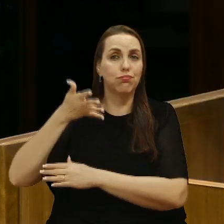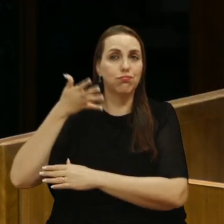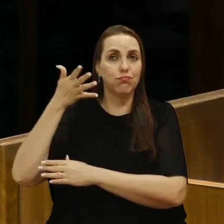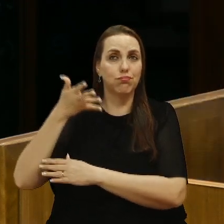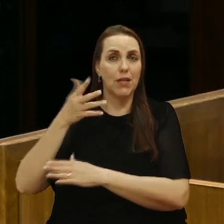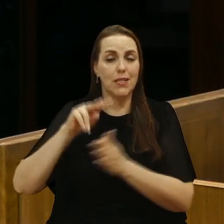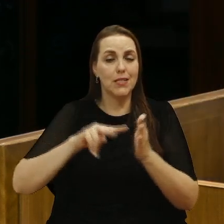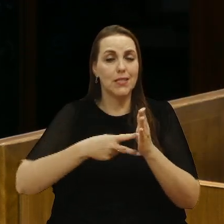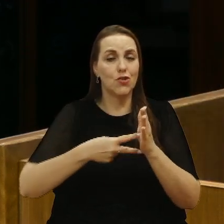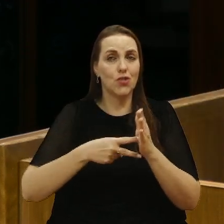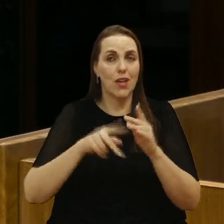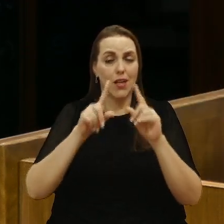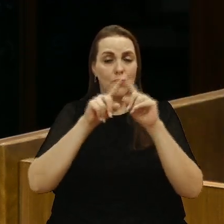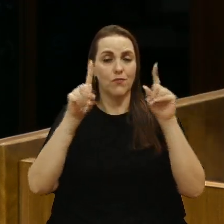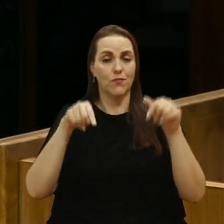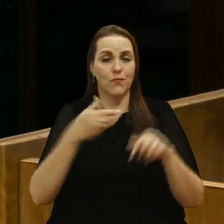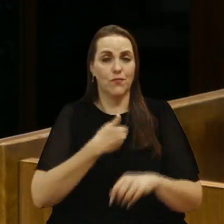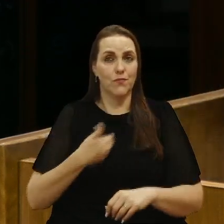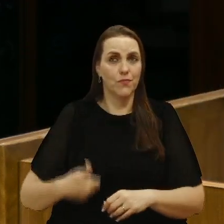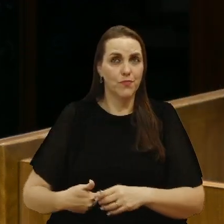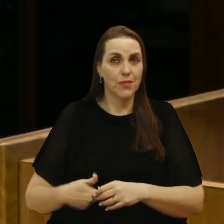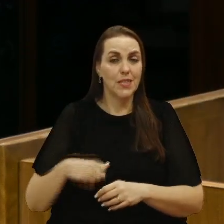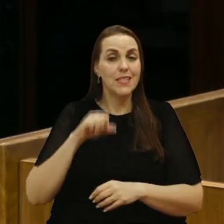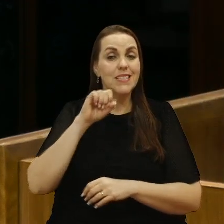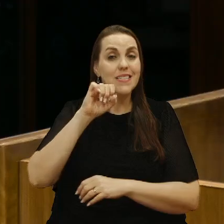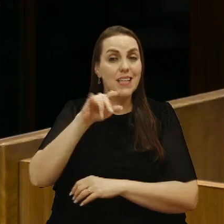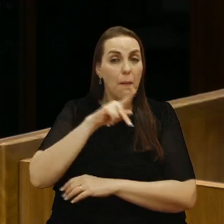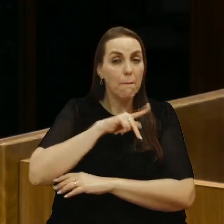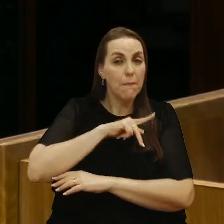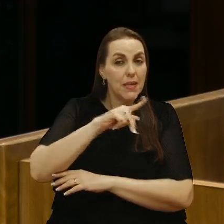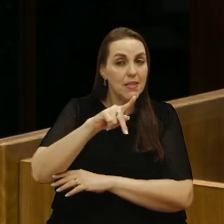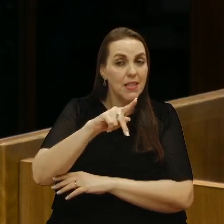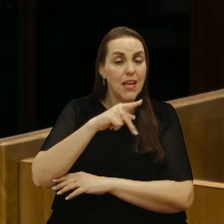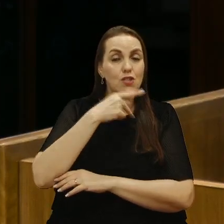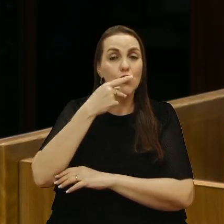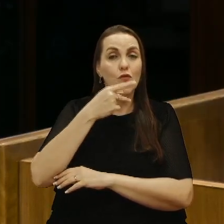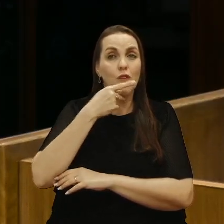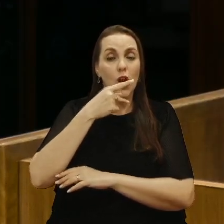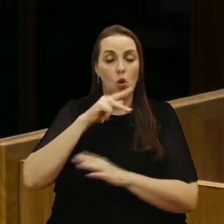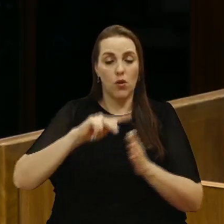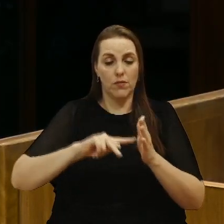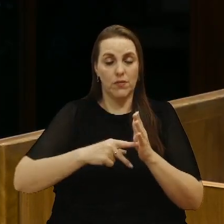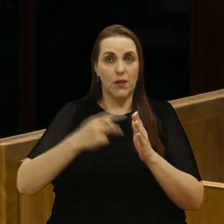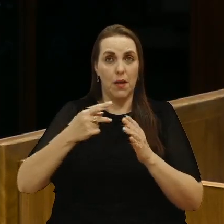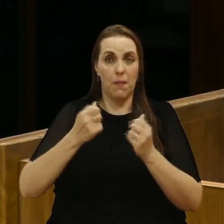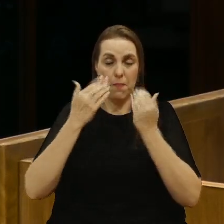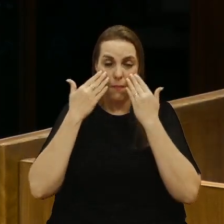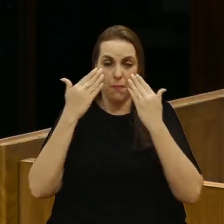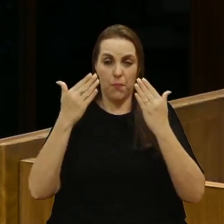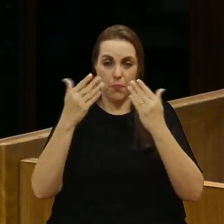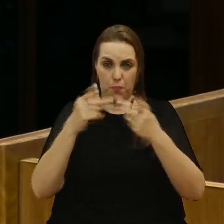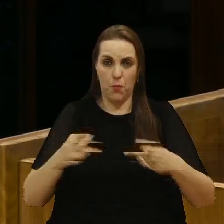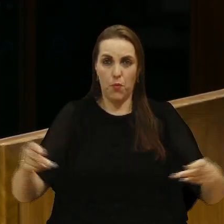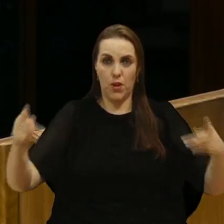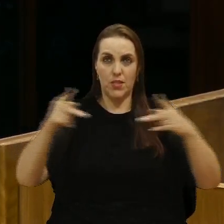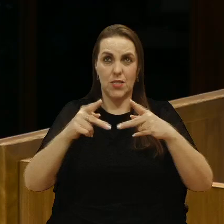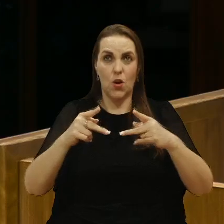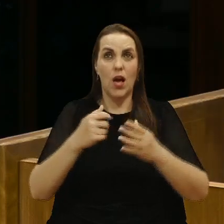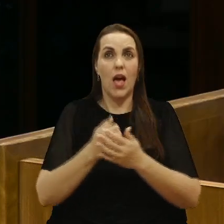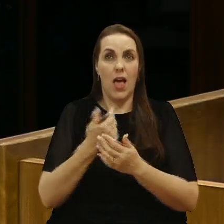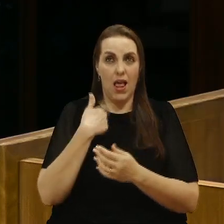Pois, se a presidente do Sindserv não tivesse dito em público que